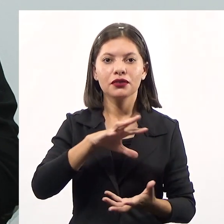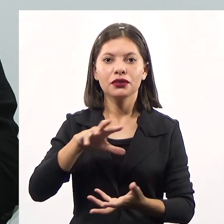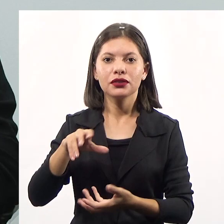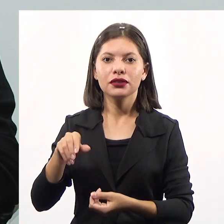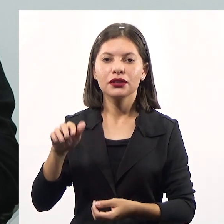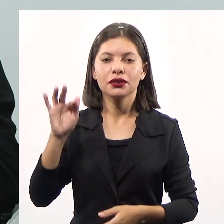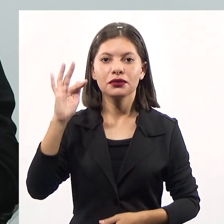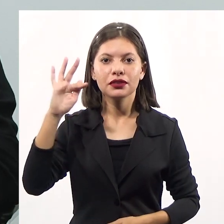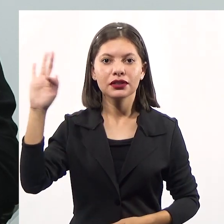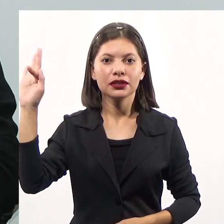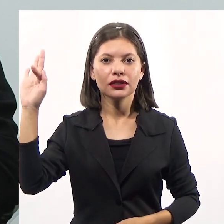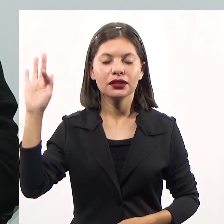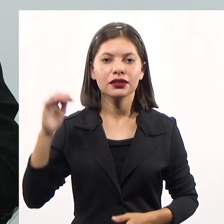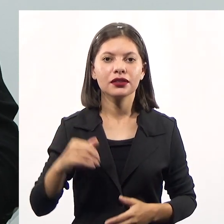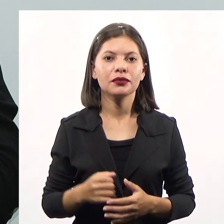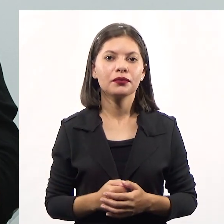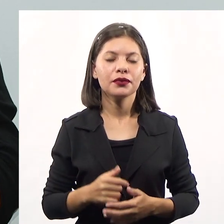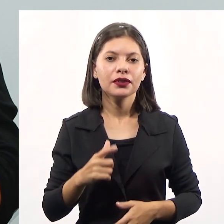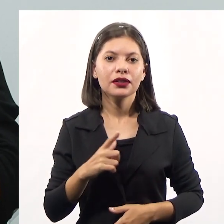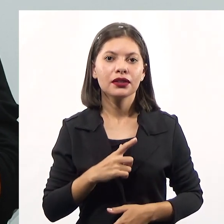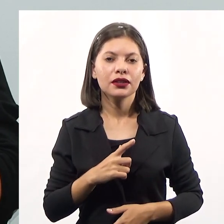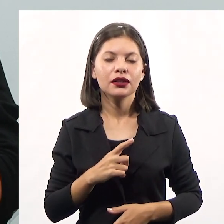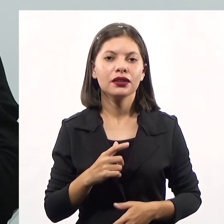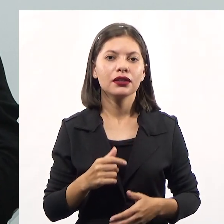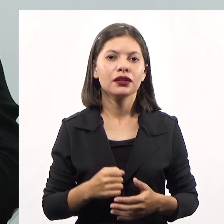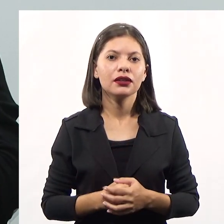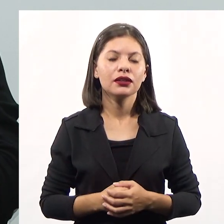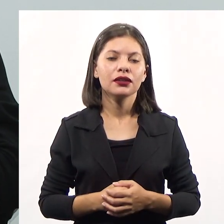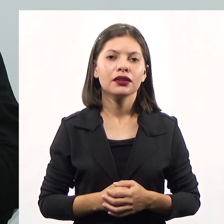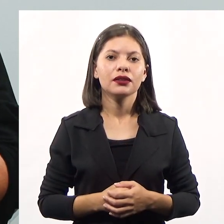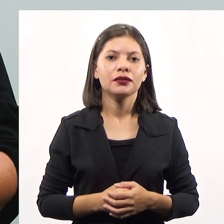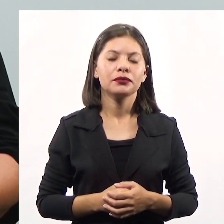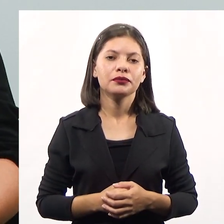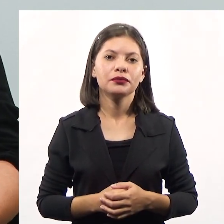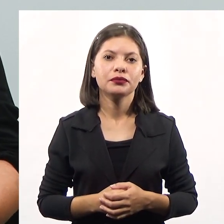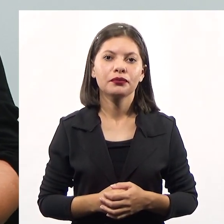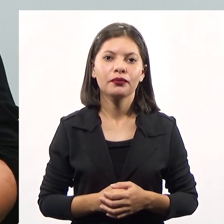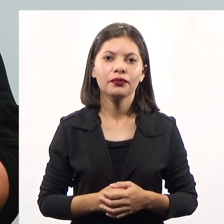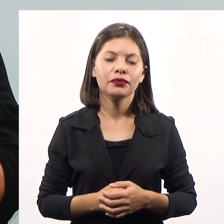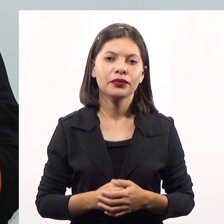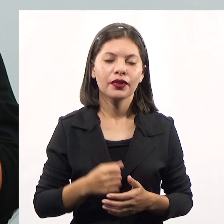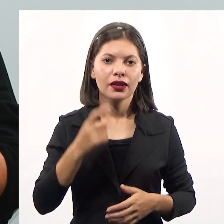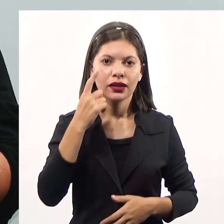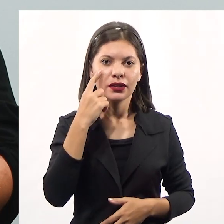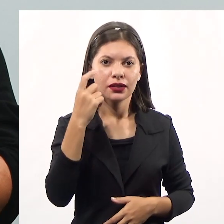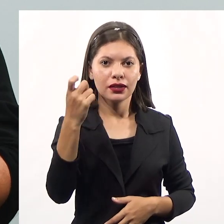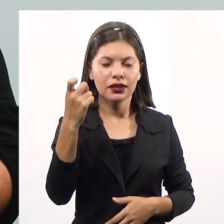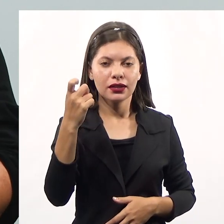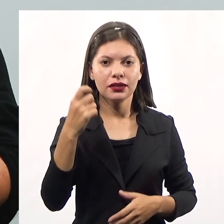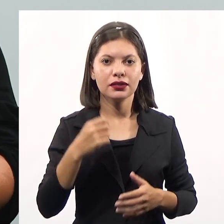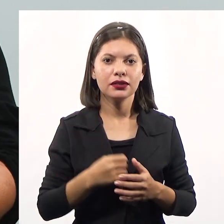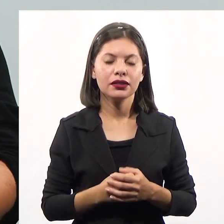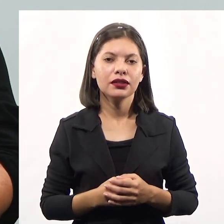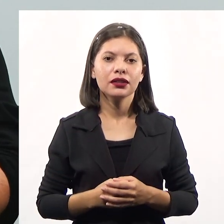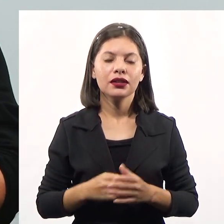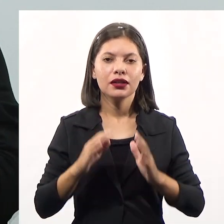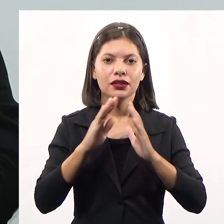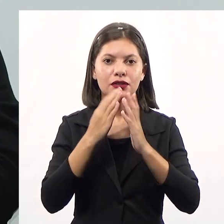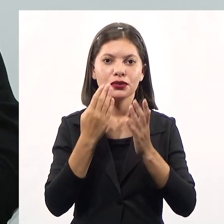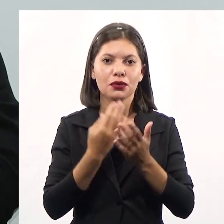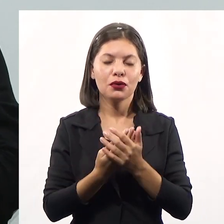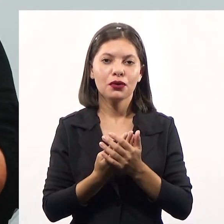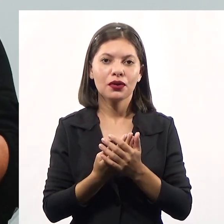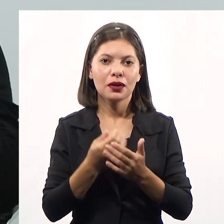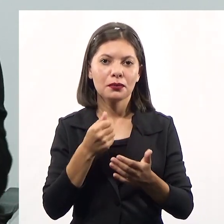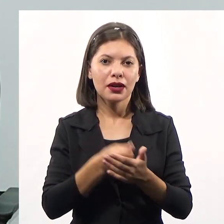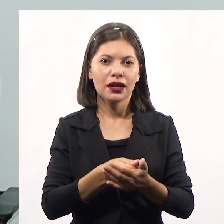Francesa, nós vamos ter aí um novo interesse em ofertar a escola pública para todas